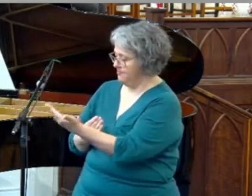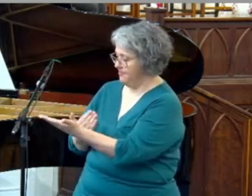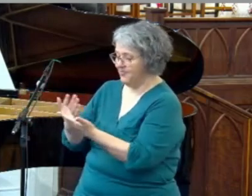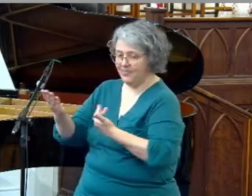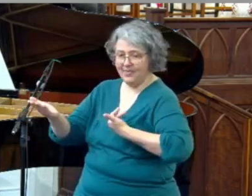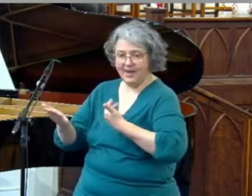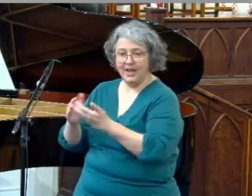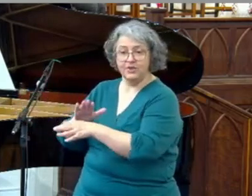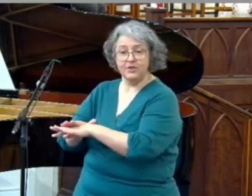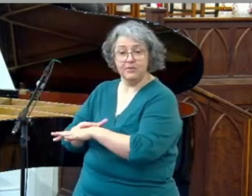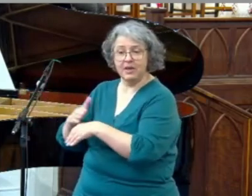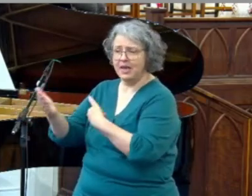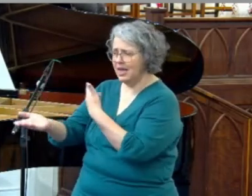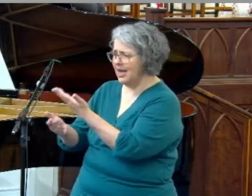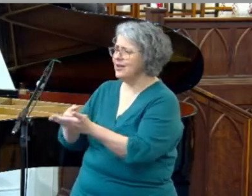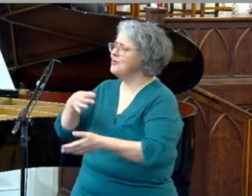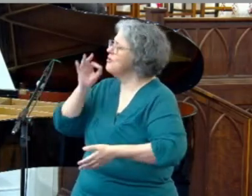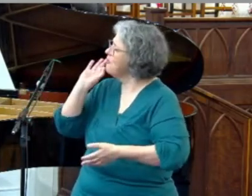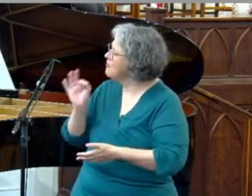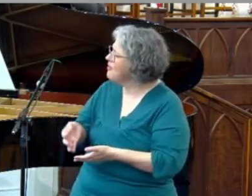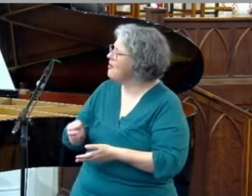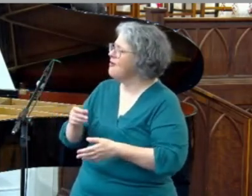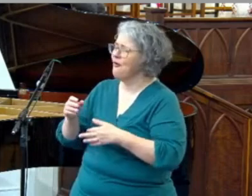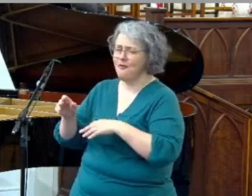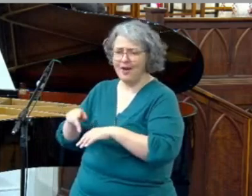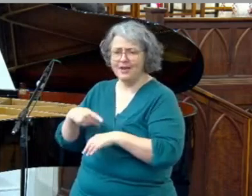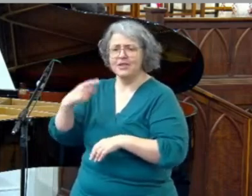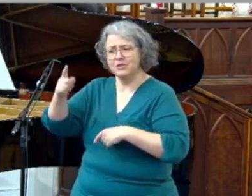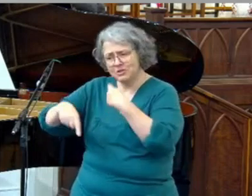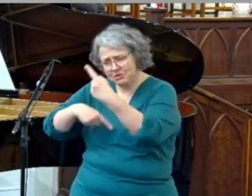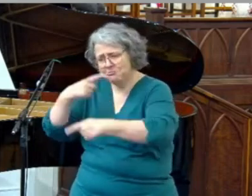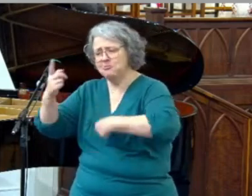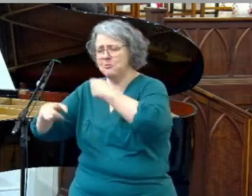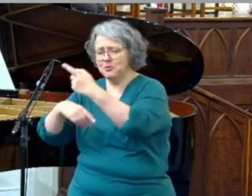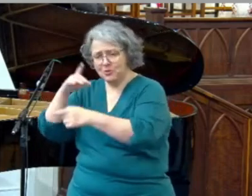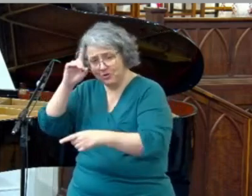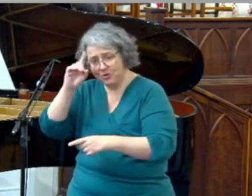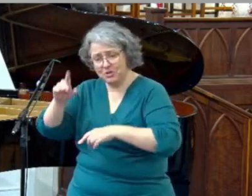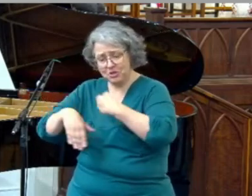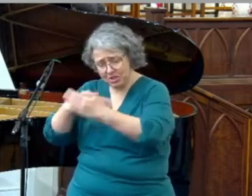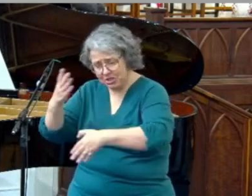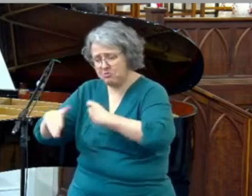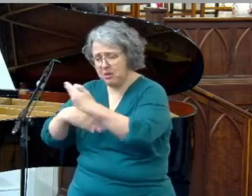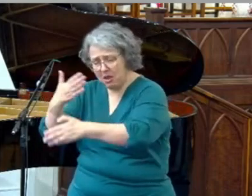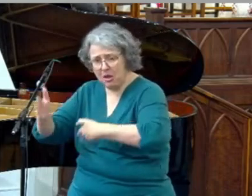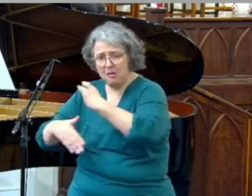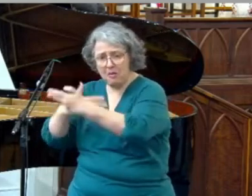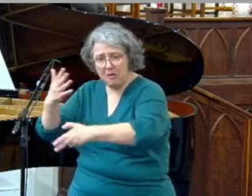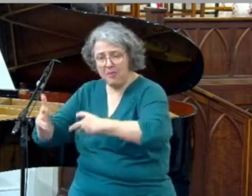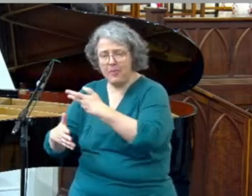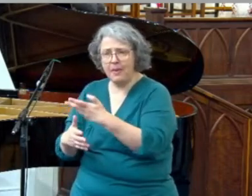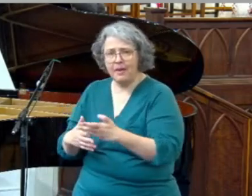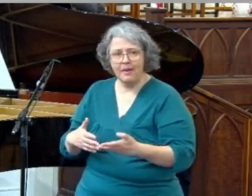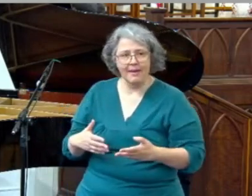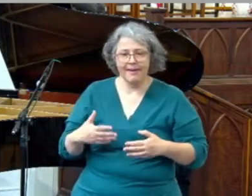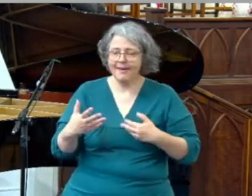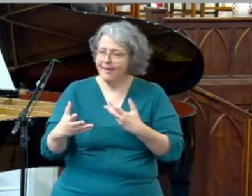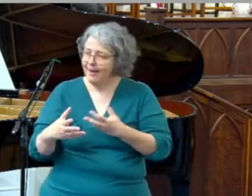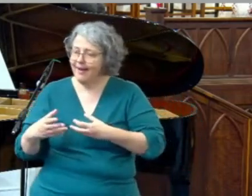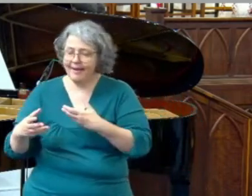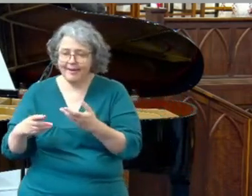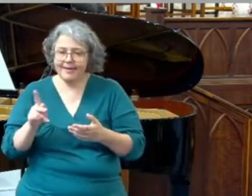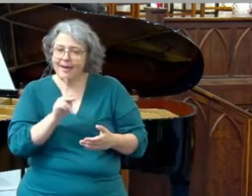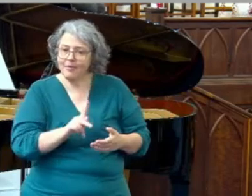hostil ao Evangelho faria. Ela estava aberta para ouvir a mensagem, ela estava pronta